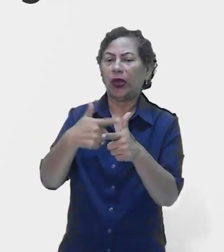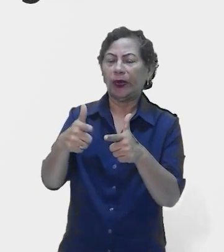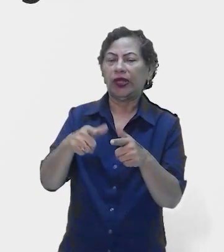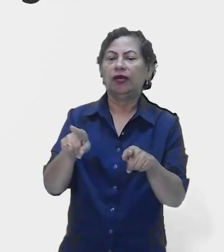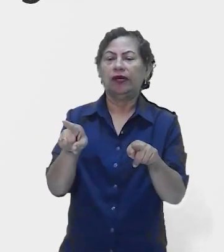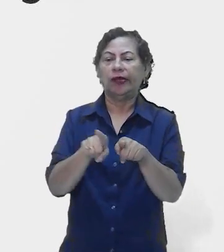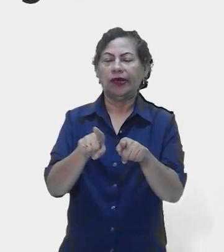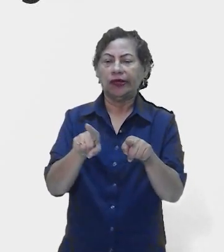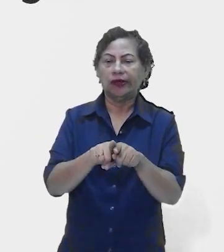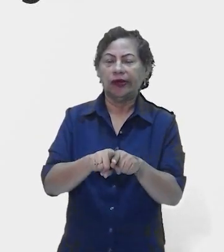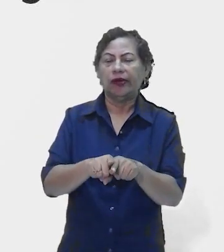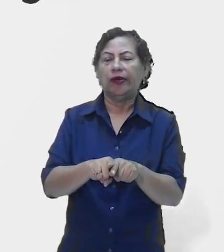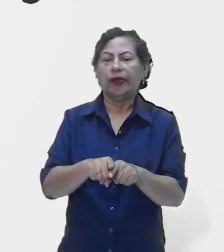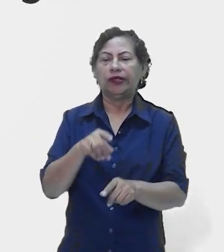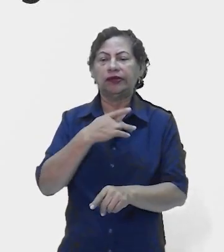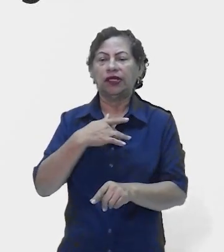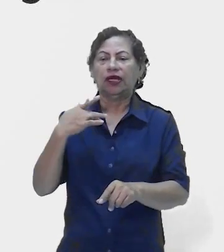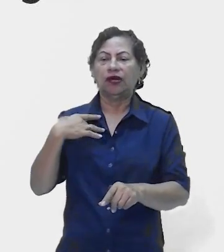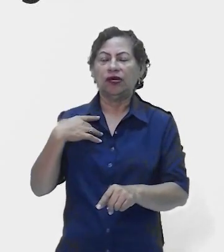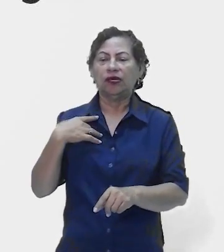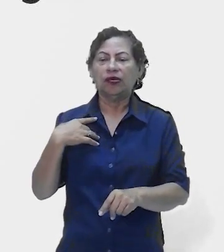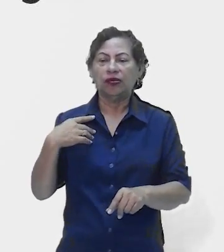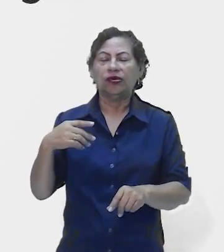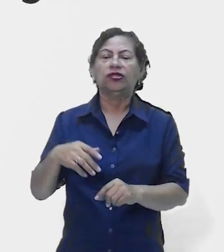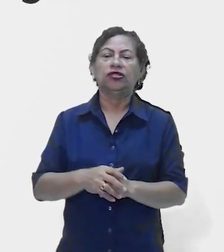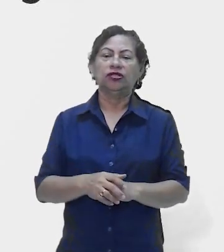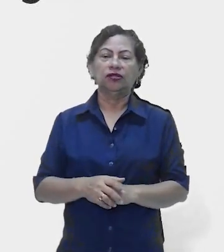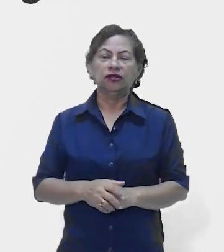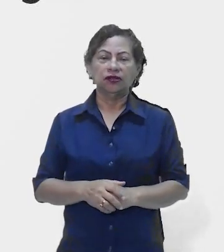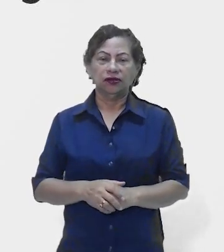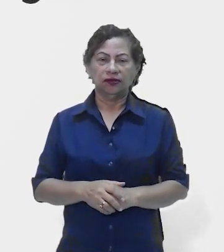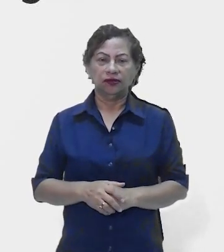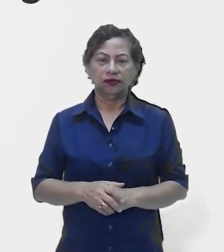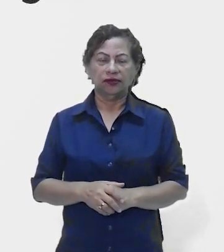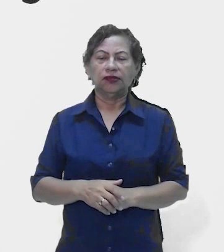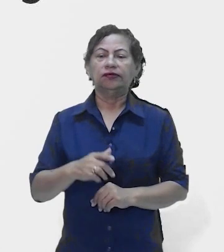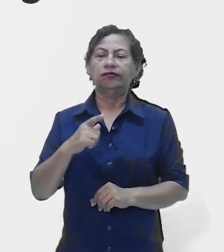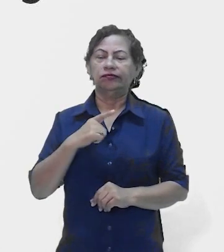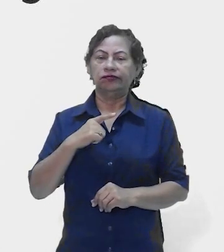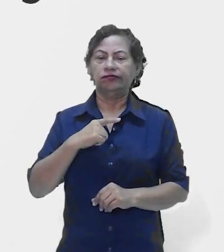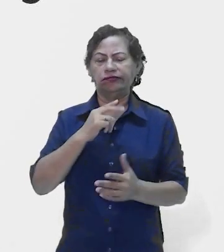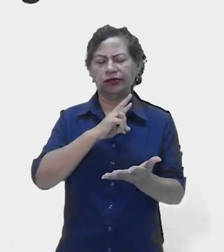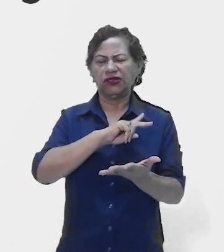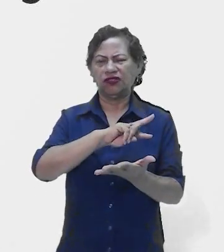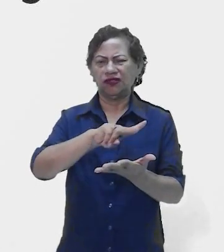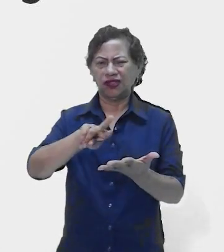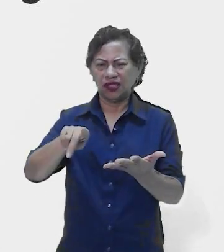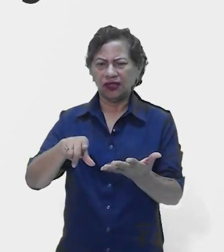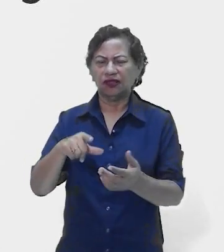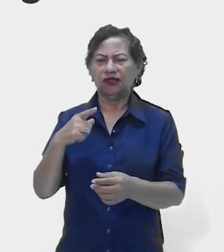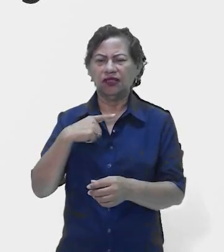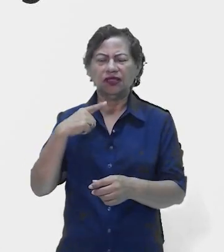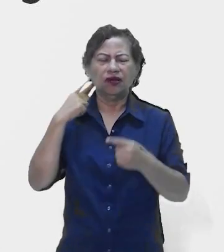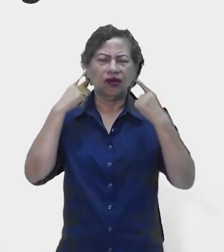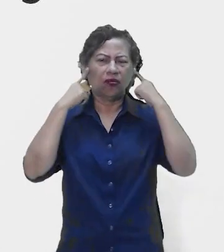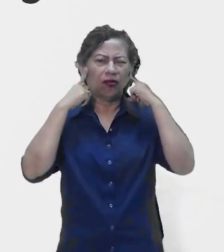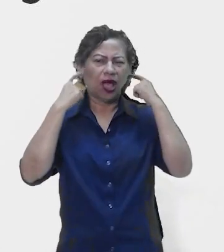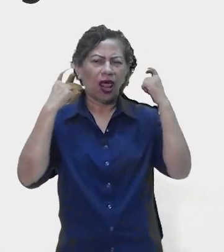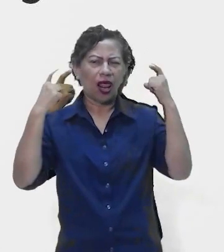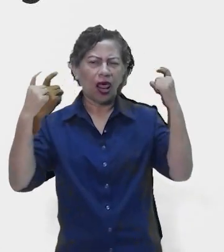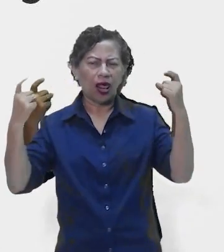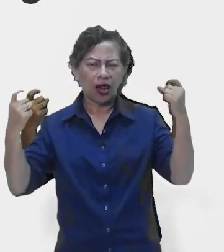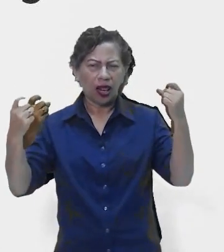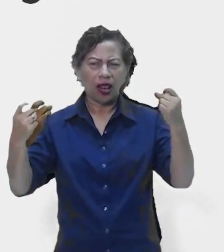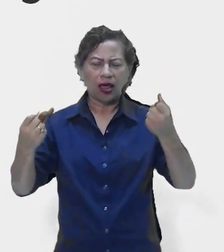tá certo? Até a poluição sonora, que se dá através dos ruídos emitidos principalmente pelos automóveis, pela